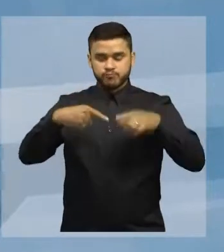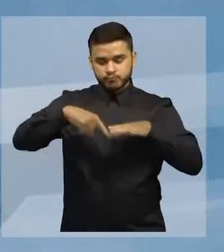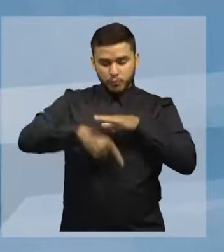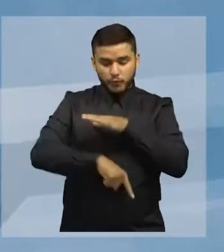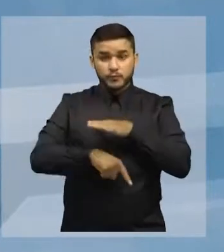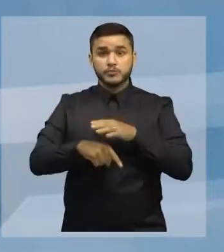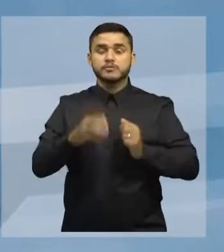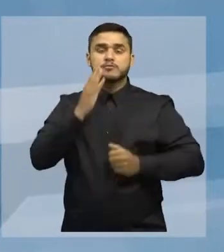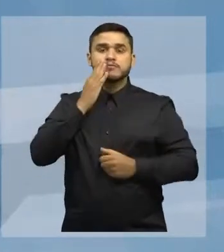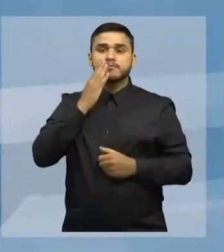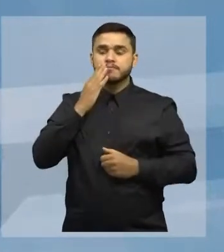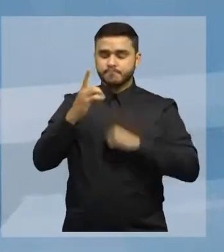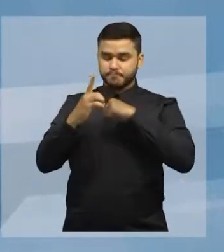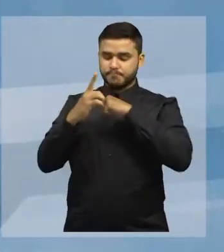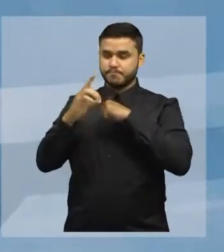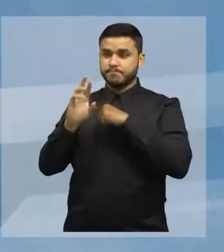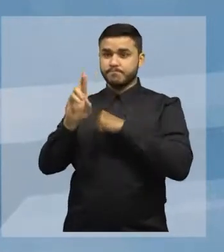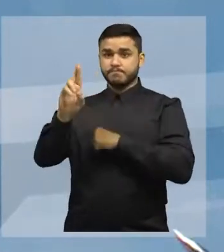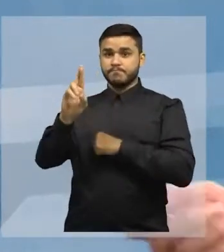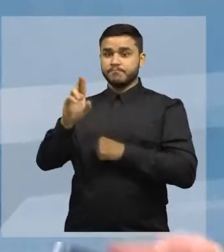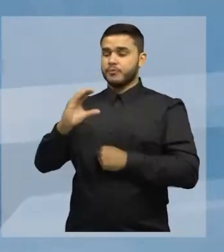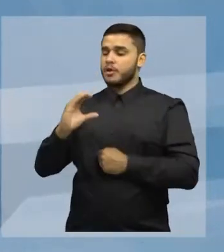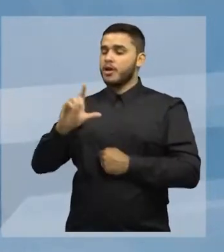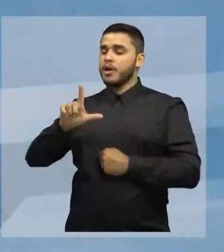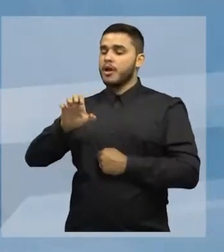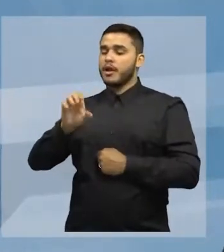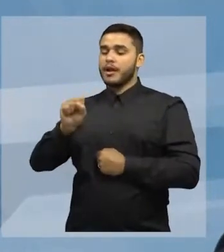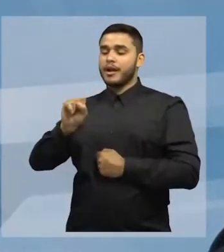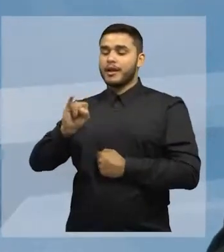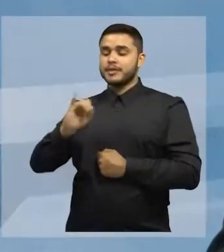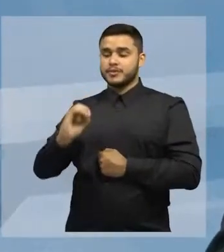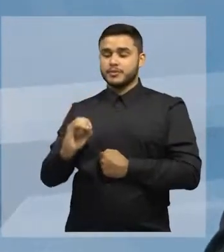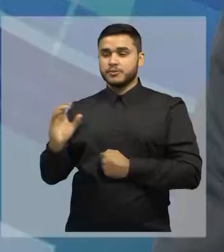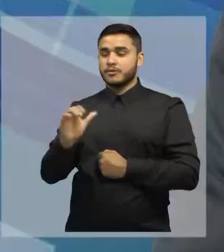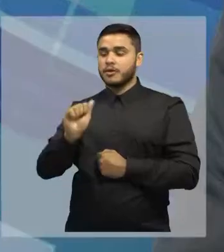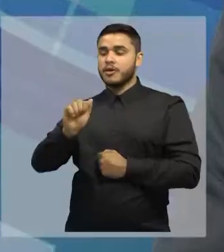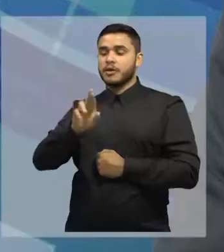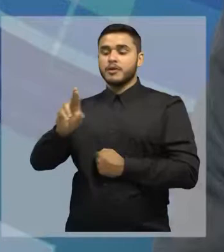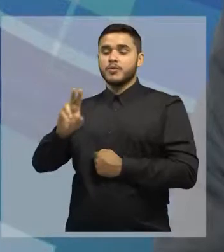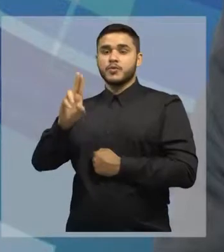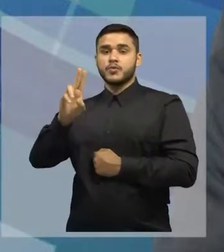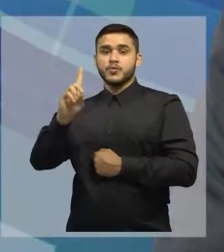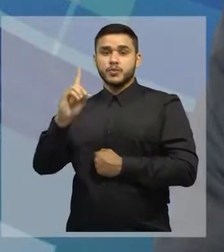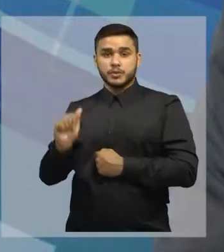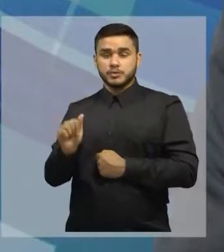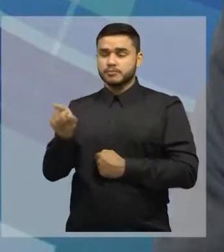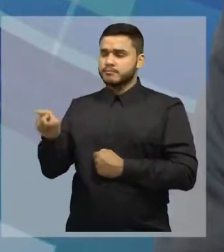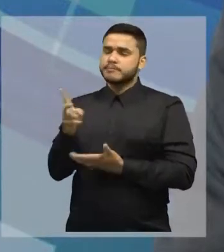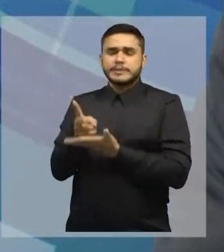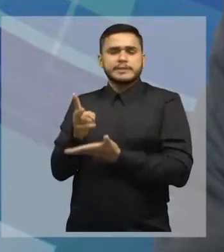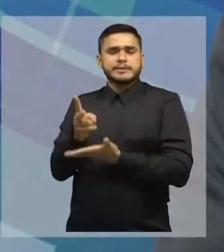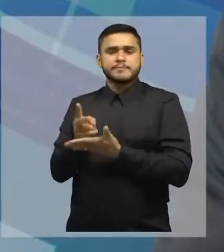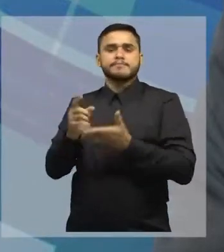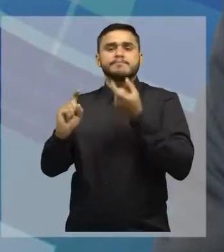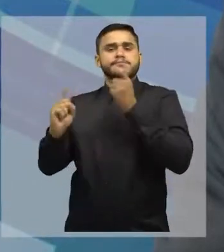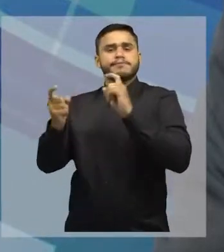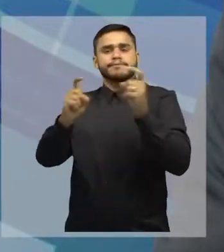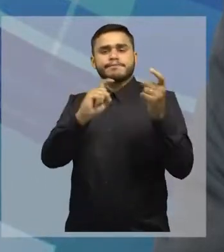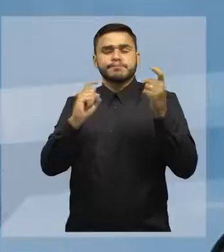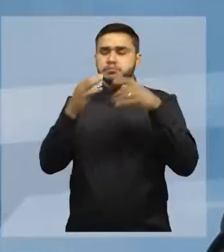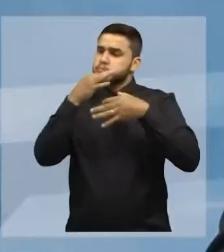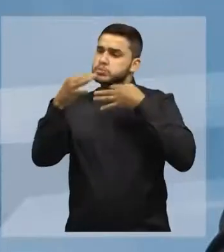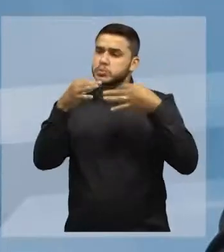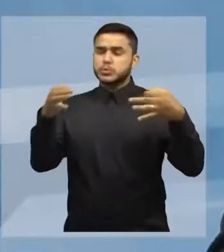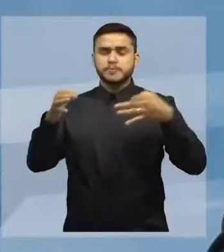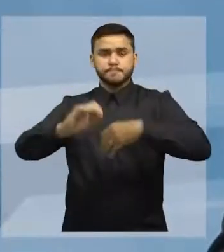para analisarmos. De um lado, nós temos o doutor em Sociologia, o professor Clésio Arruda, que ajuda constantemente